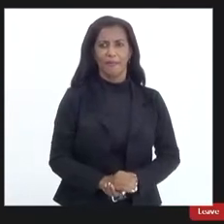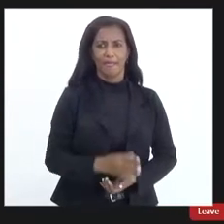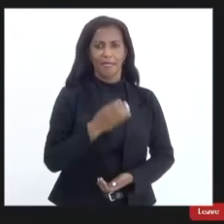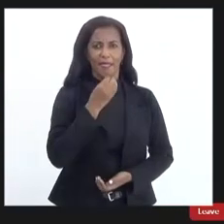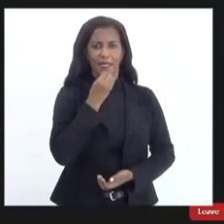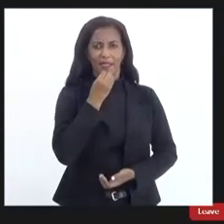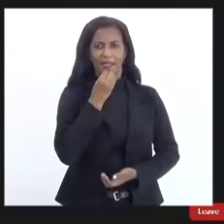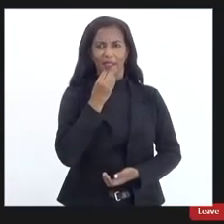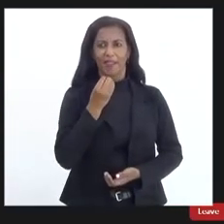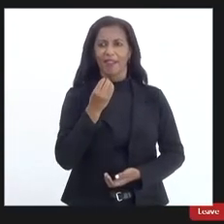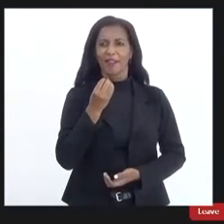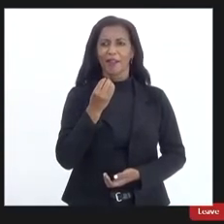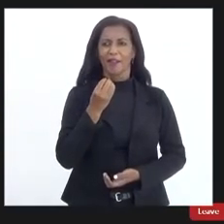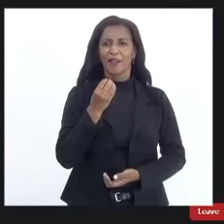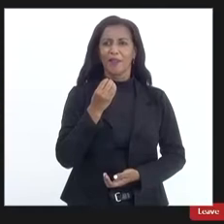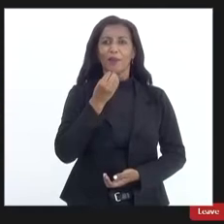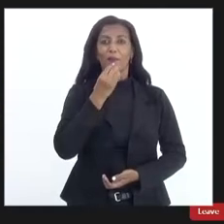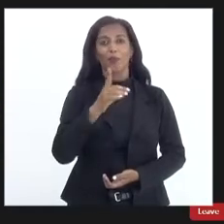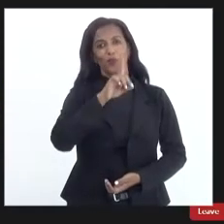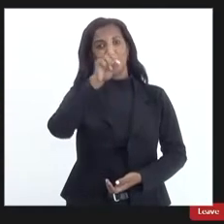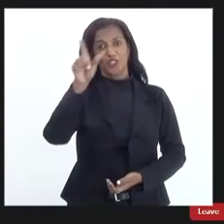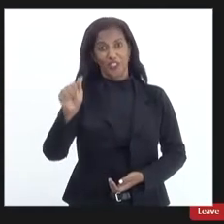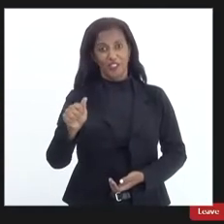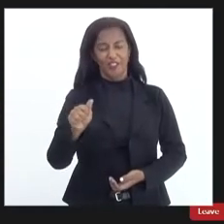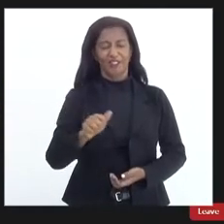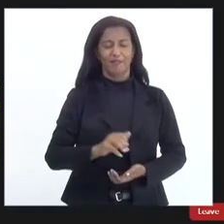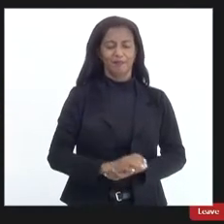tarde. Boa tarde, bom dia ainda. Né?